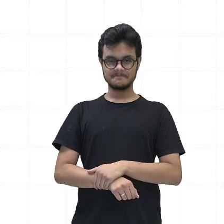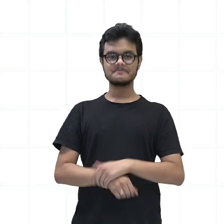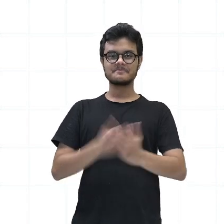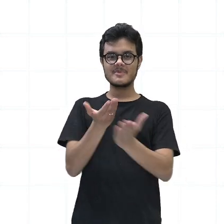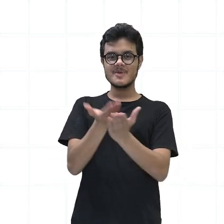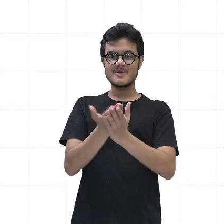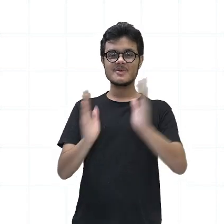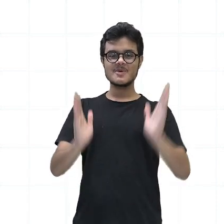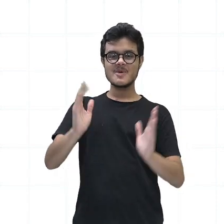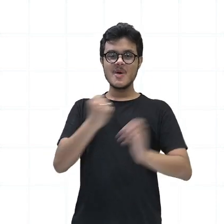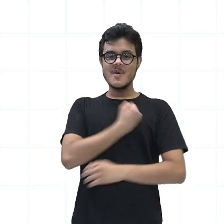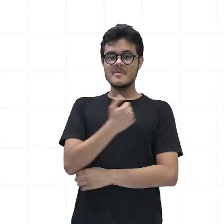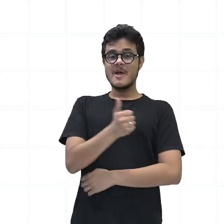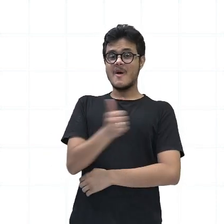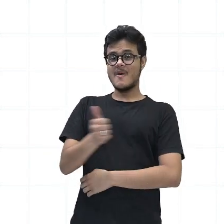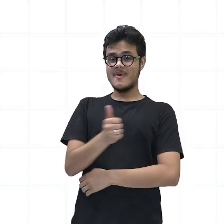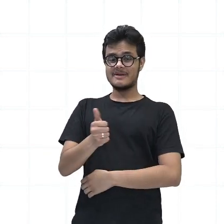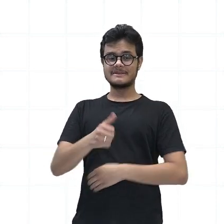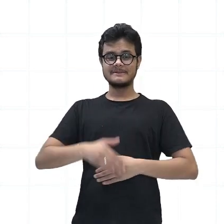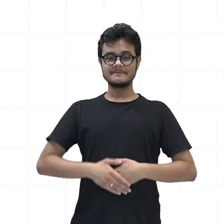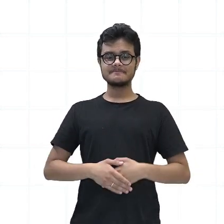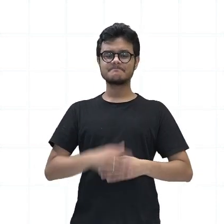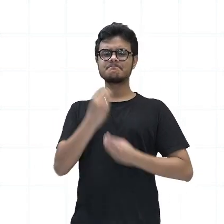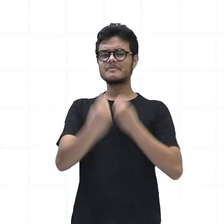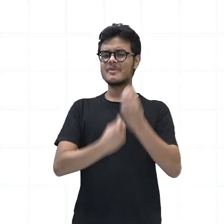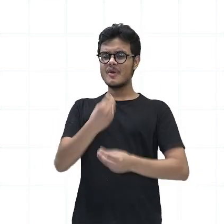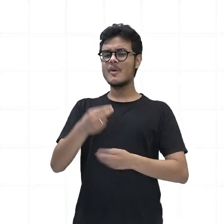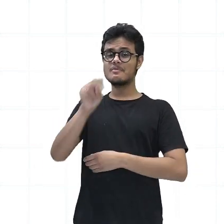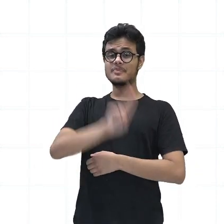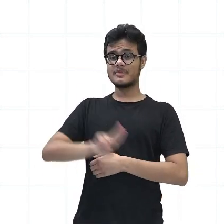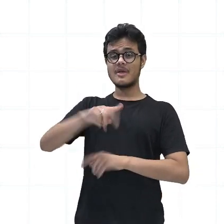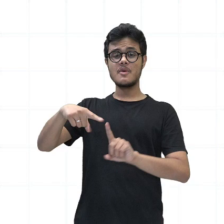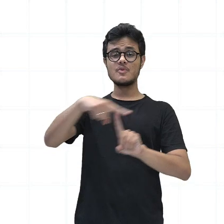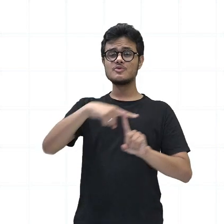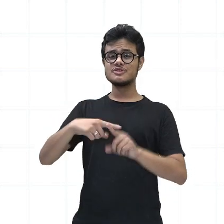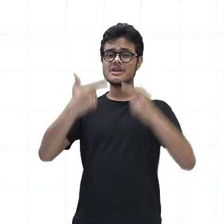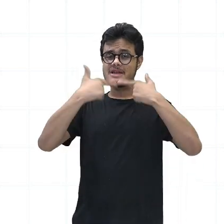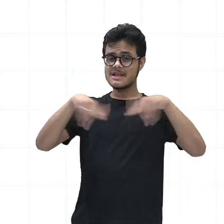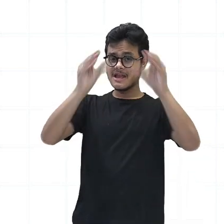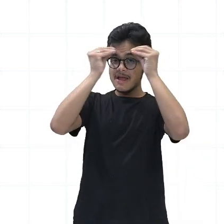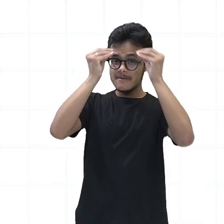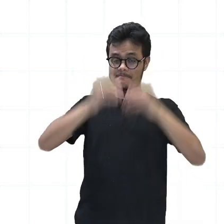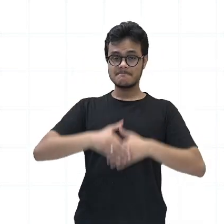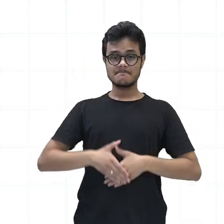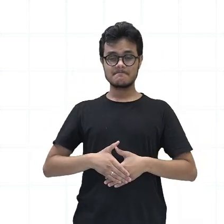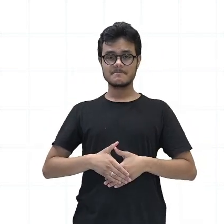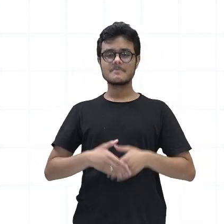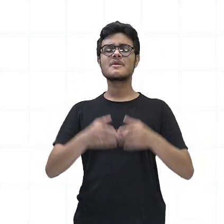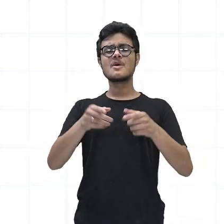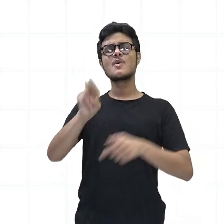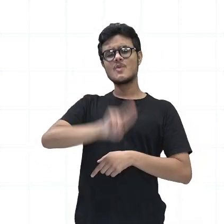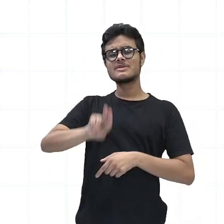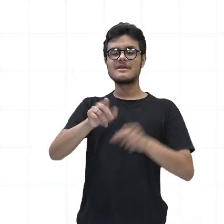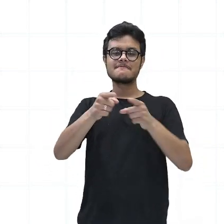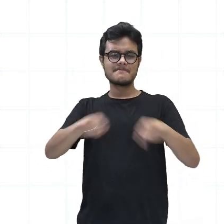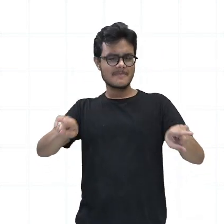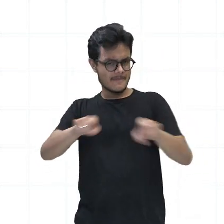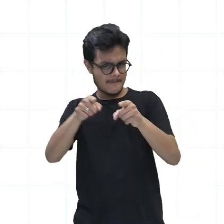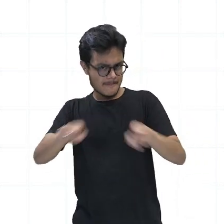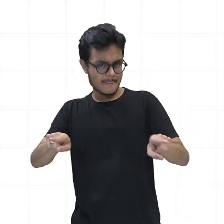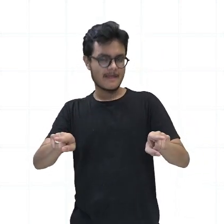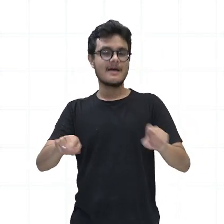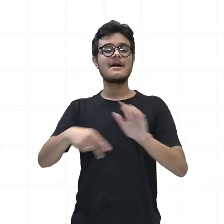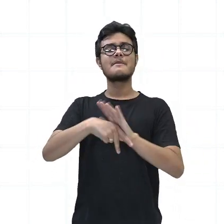11, objeto de conhecimentos, elementos da linguagem. O detalhamento, elementos cênicos,